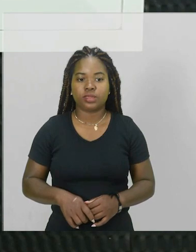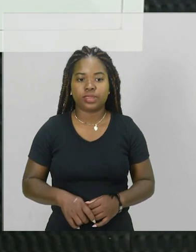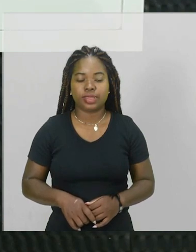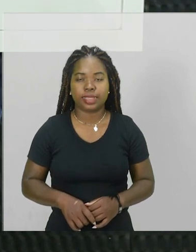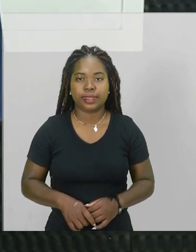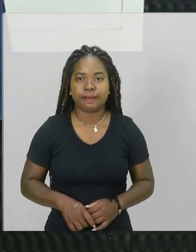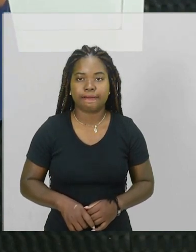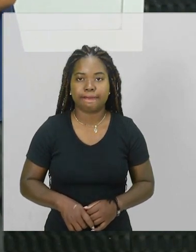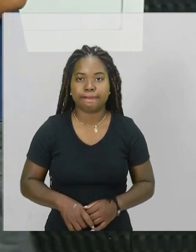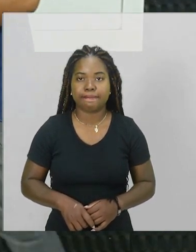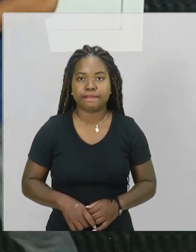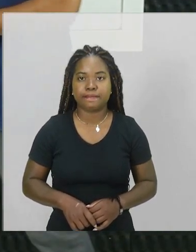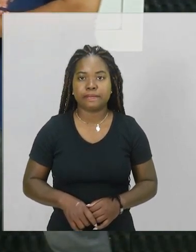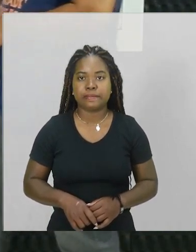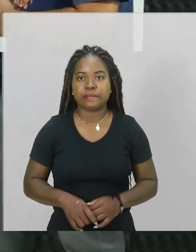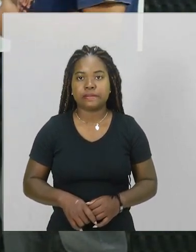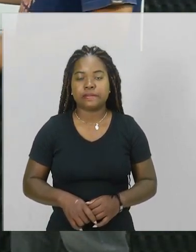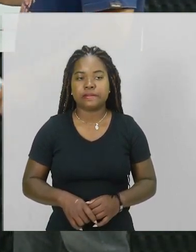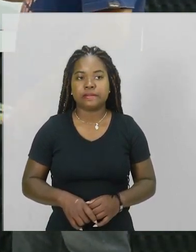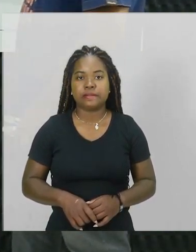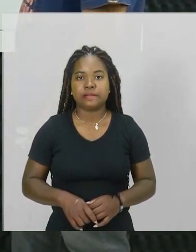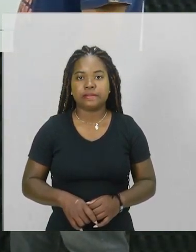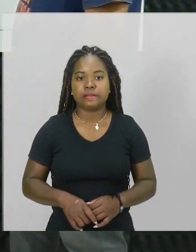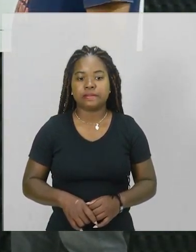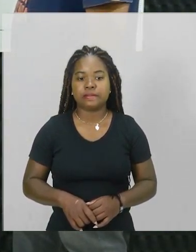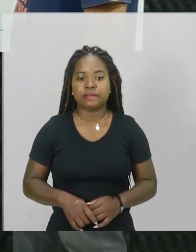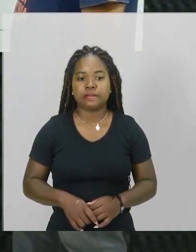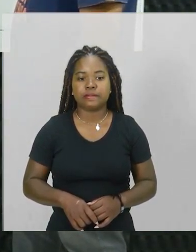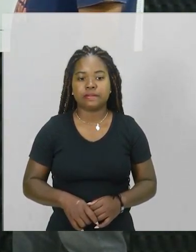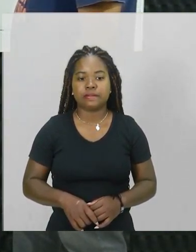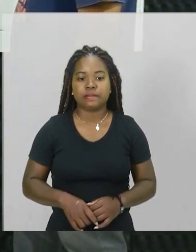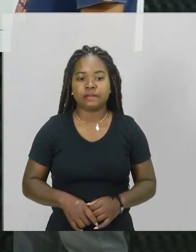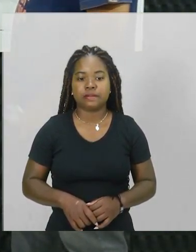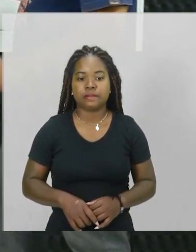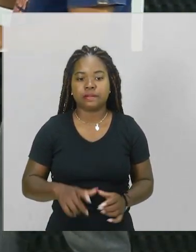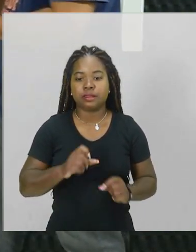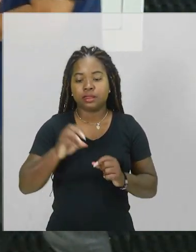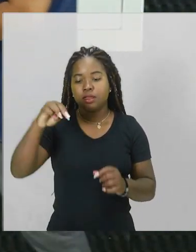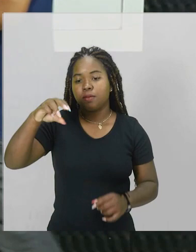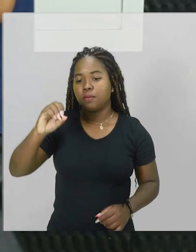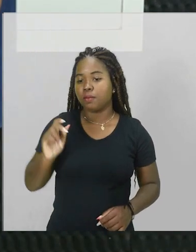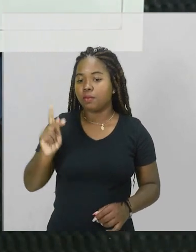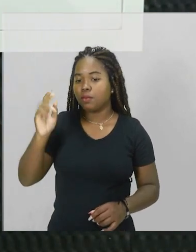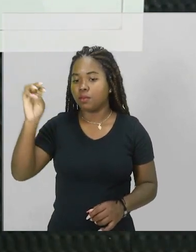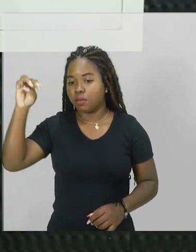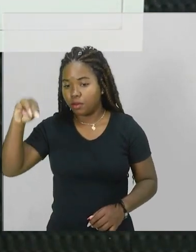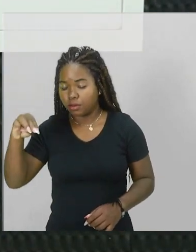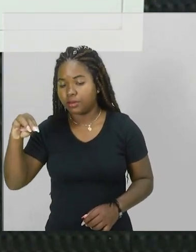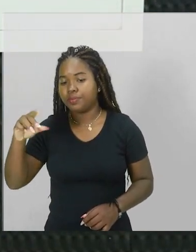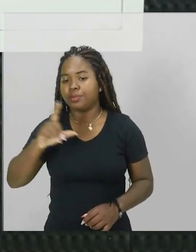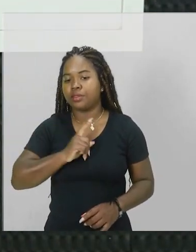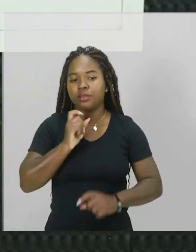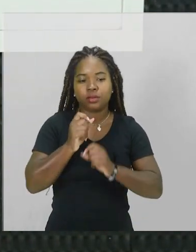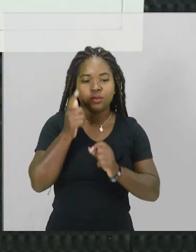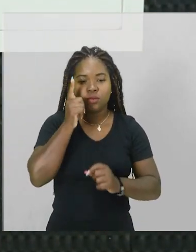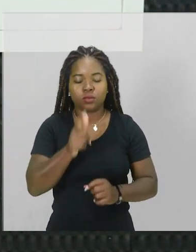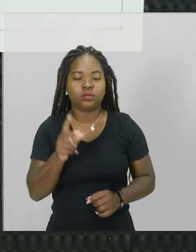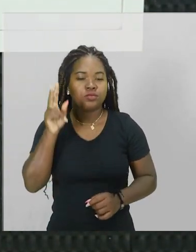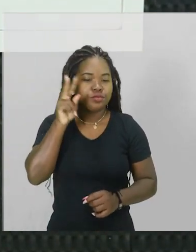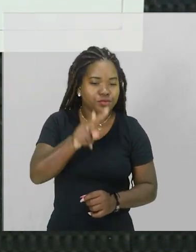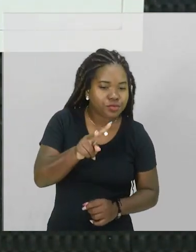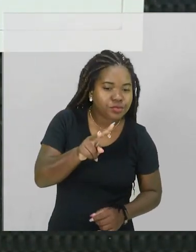Bom, então esse povo, né, o povo Moken, lá da Tailândia, eles têm essa capacidade de conseguir